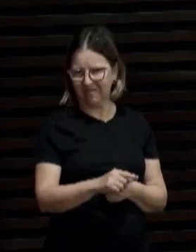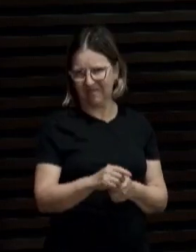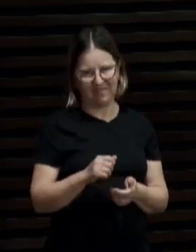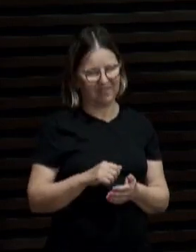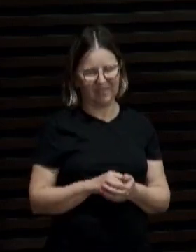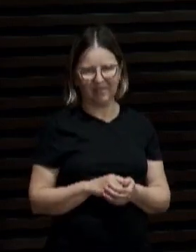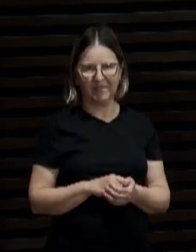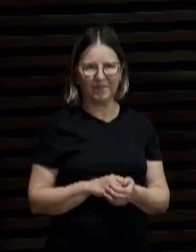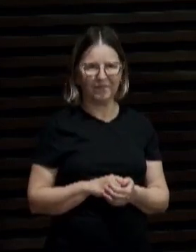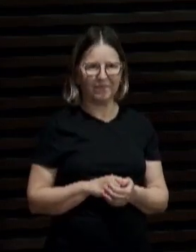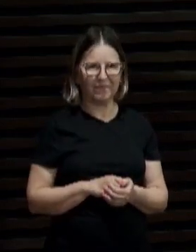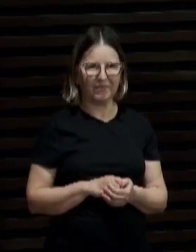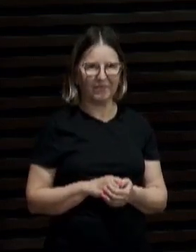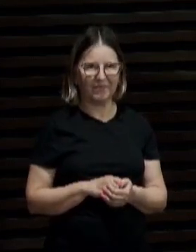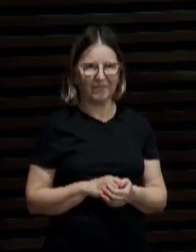fumaça. Continua, por favor.